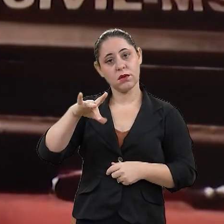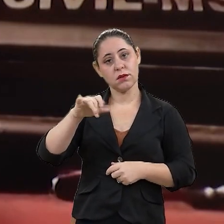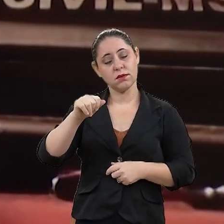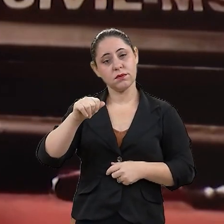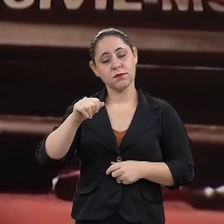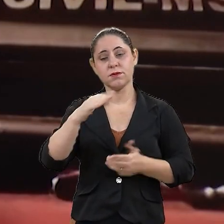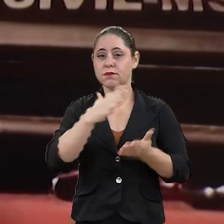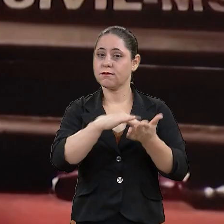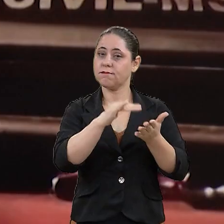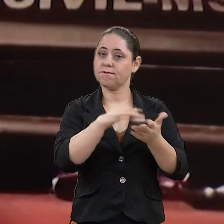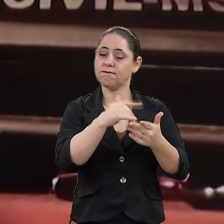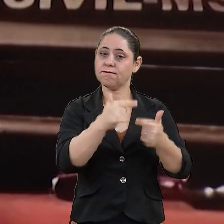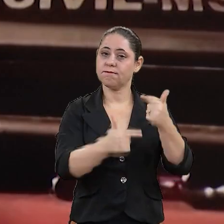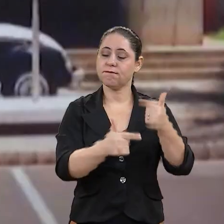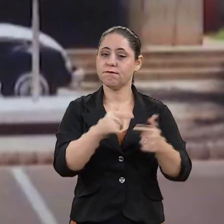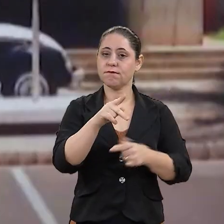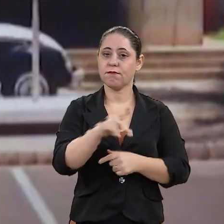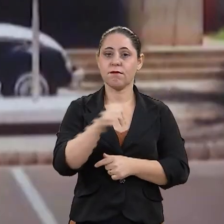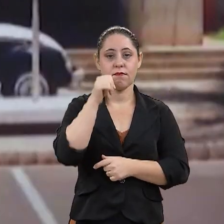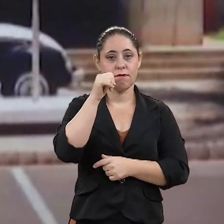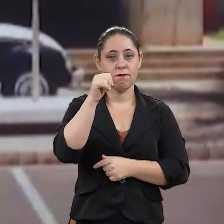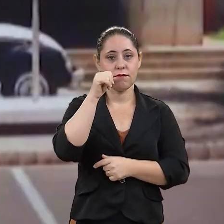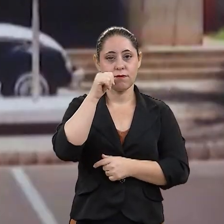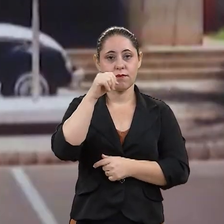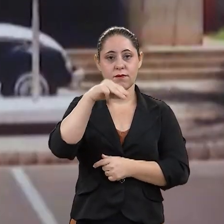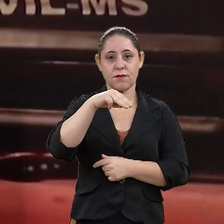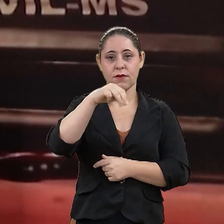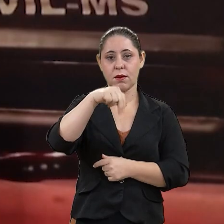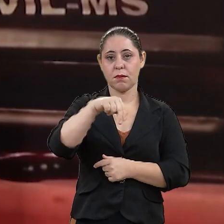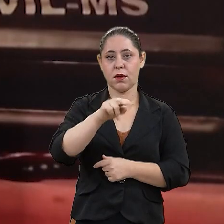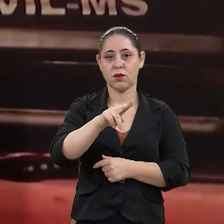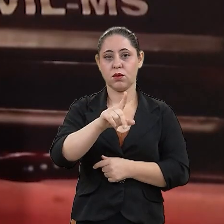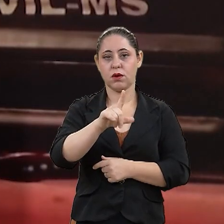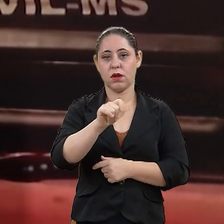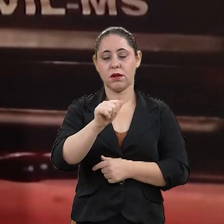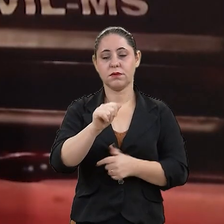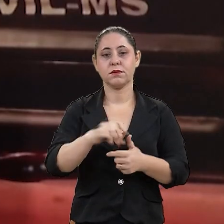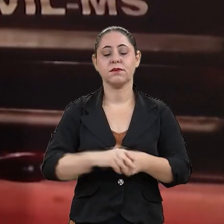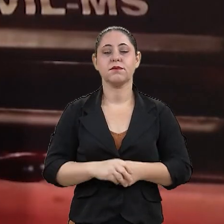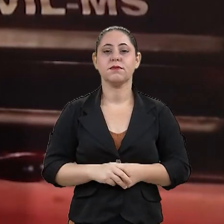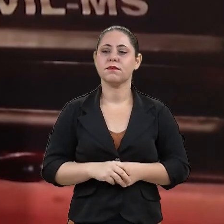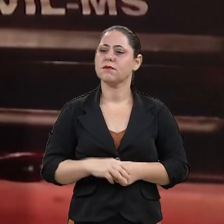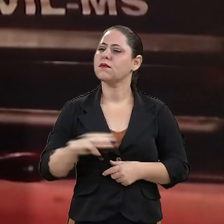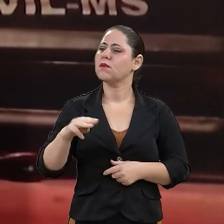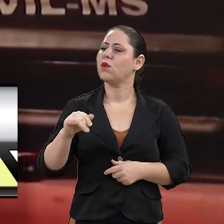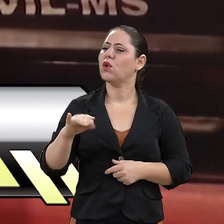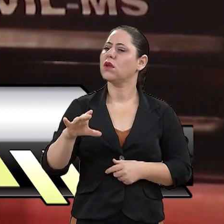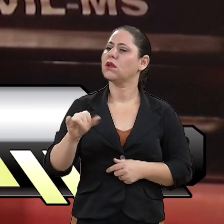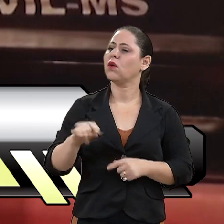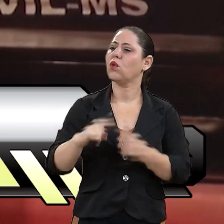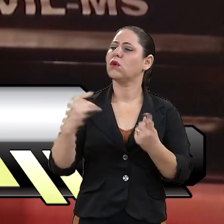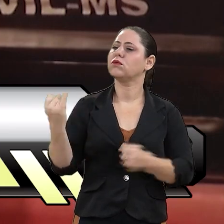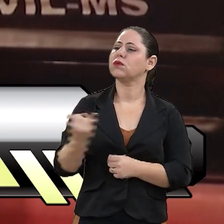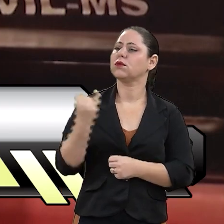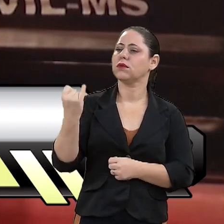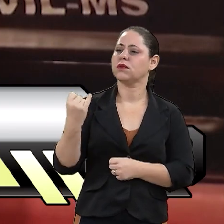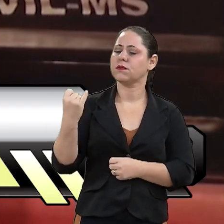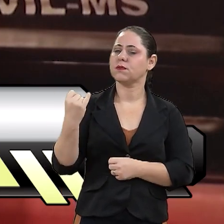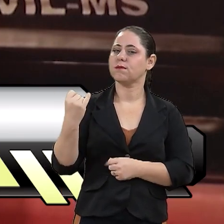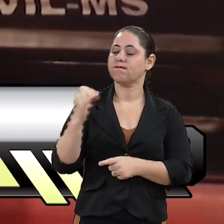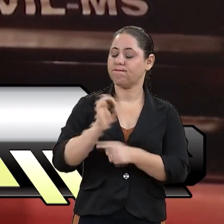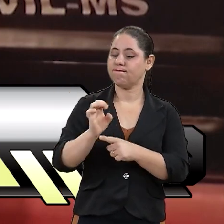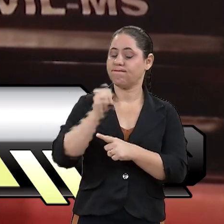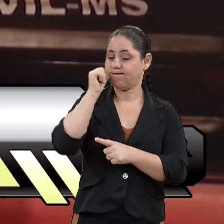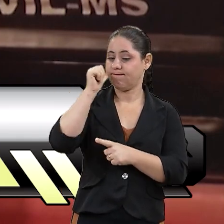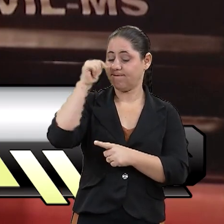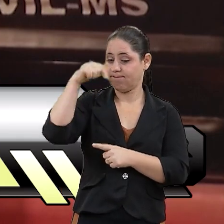Políticas Públicas para Mulheres, Manuela Nicodemos. E, Mônica, qual que é a importância para as mulheres do nosso estado terem